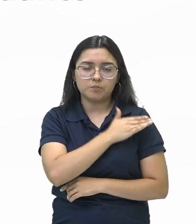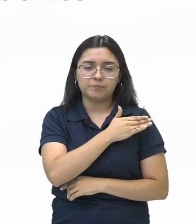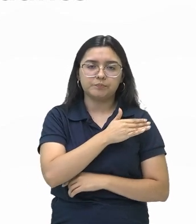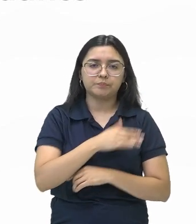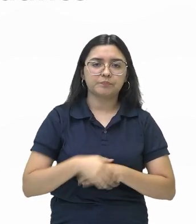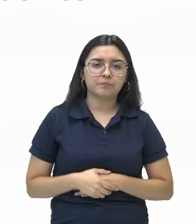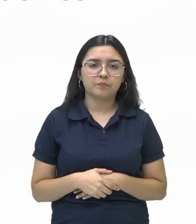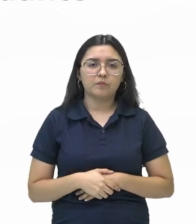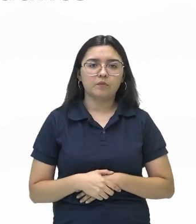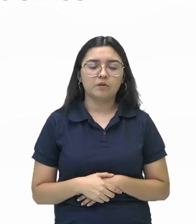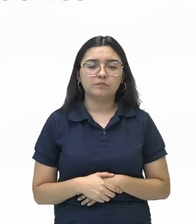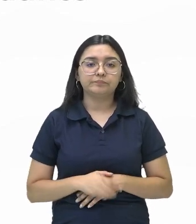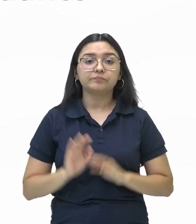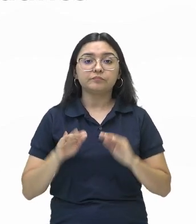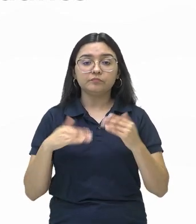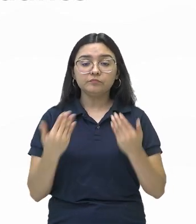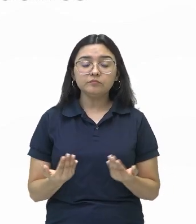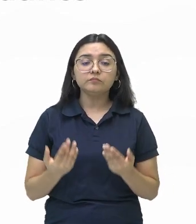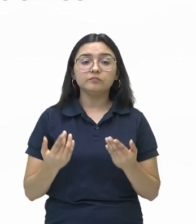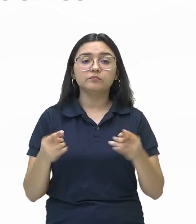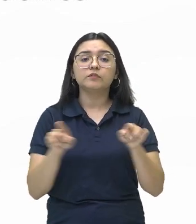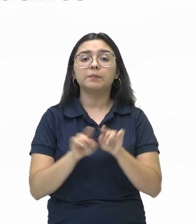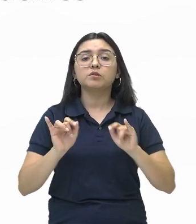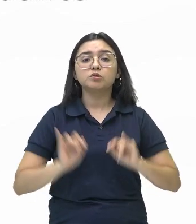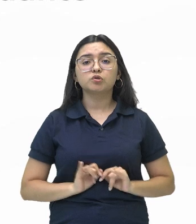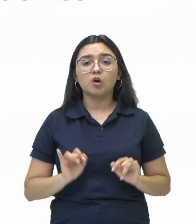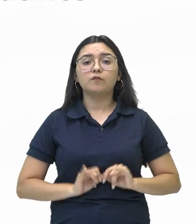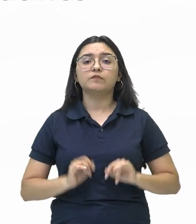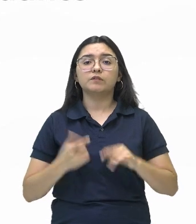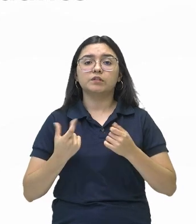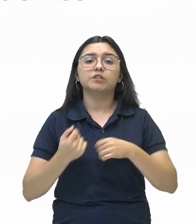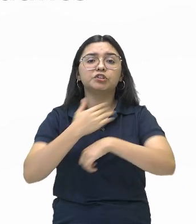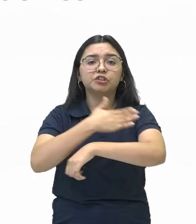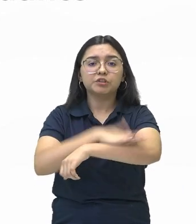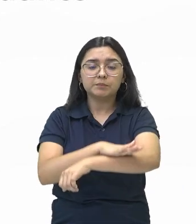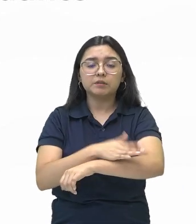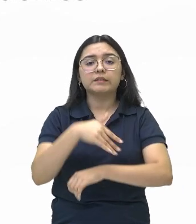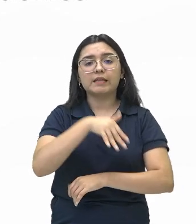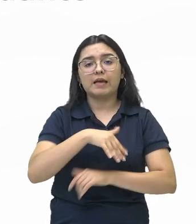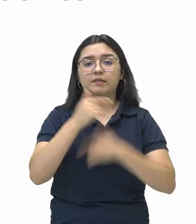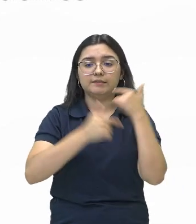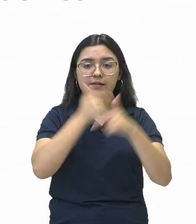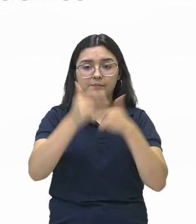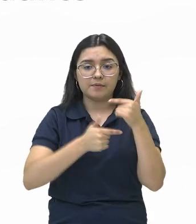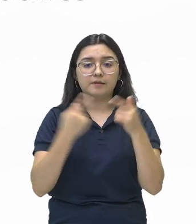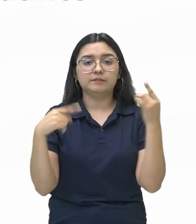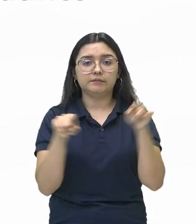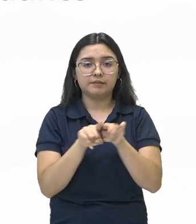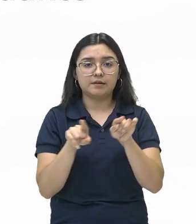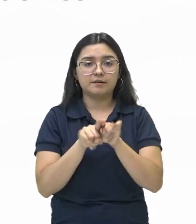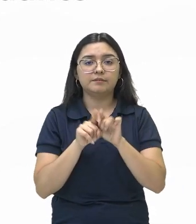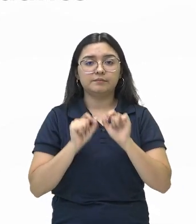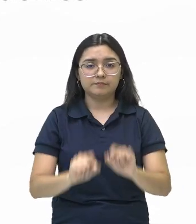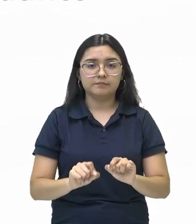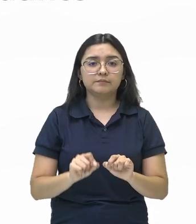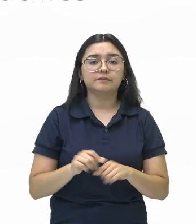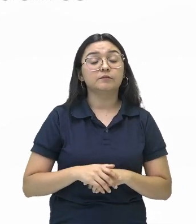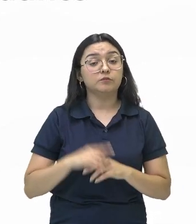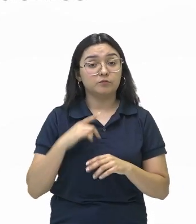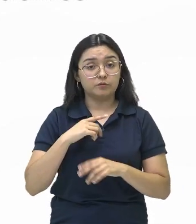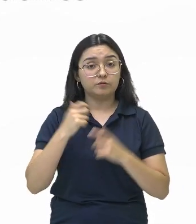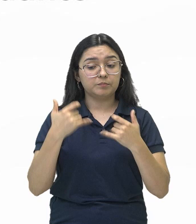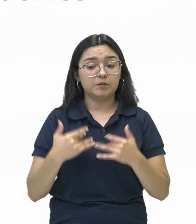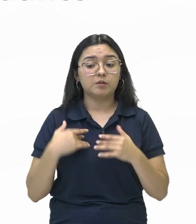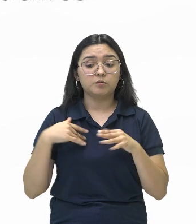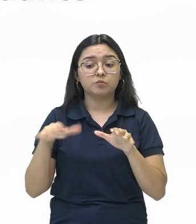preconceituosos. E ainda sofrem muita discriminação no mercado do trabalho. Estou falando dos indígenas e